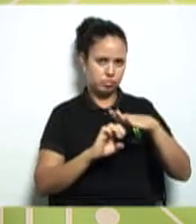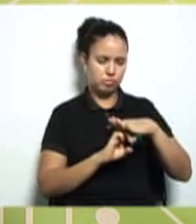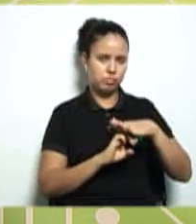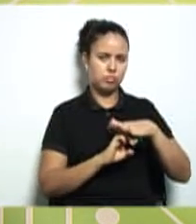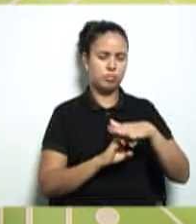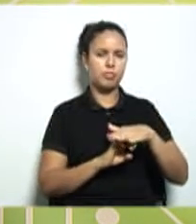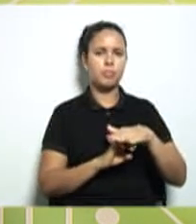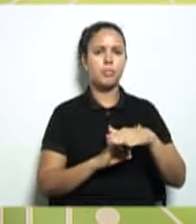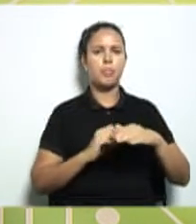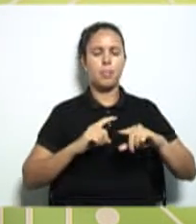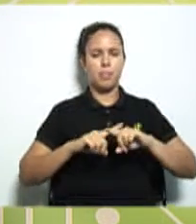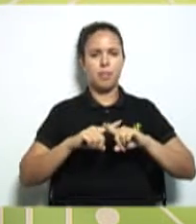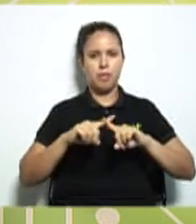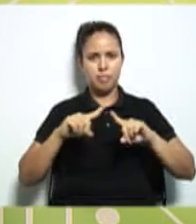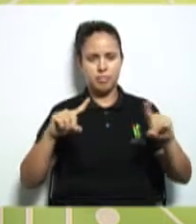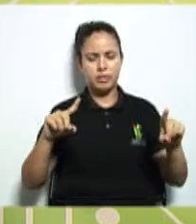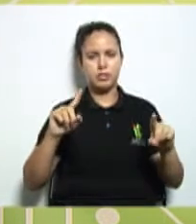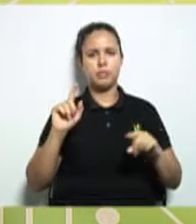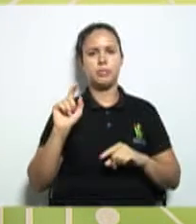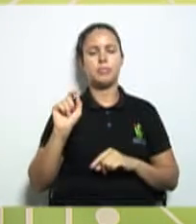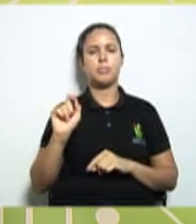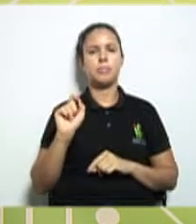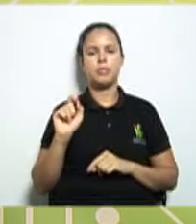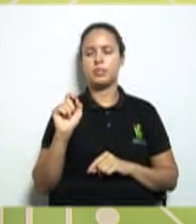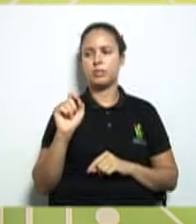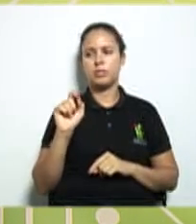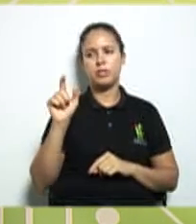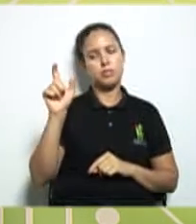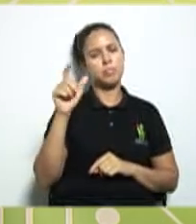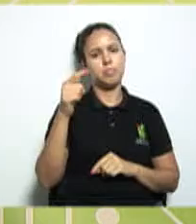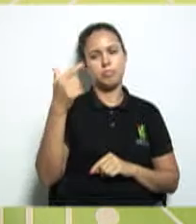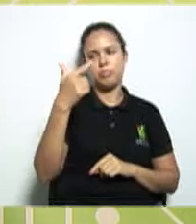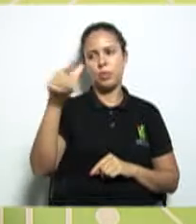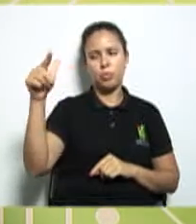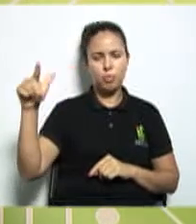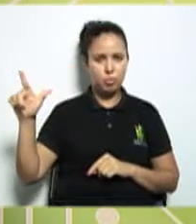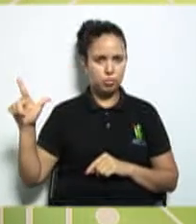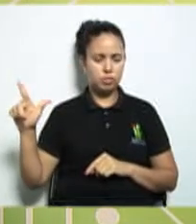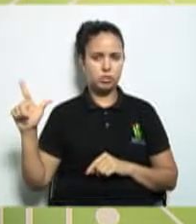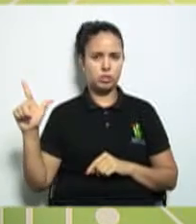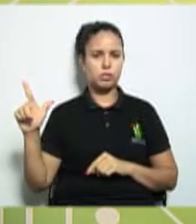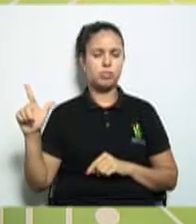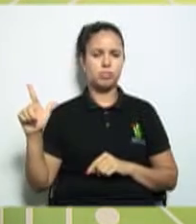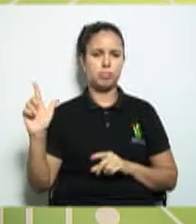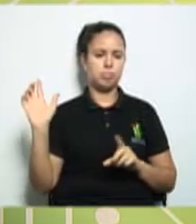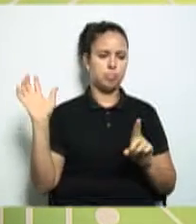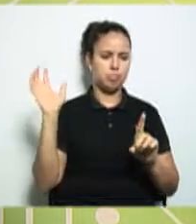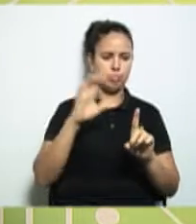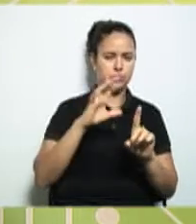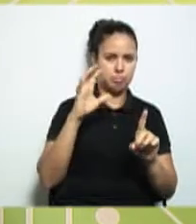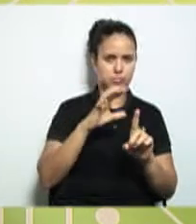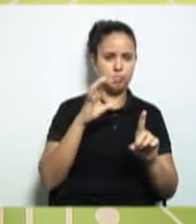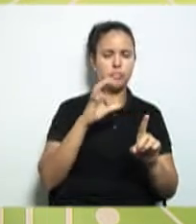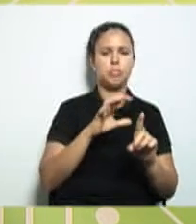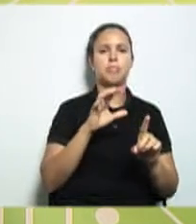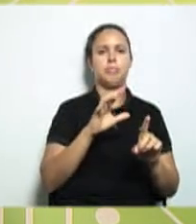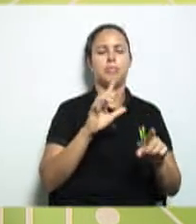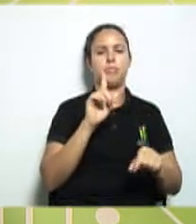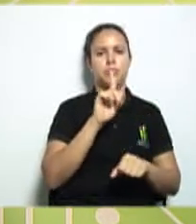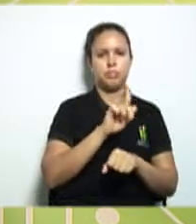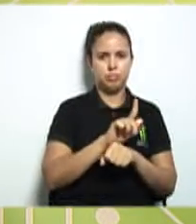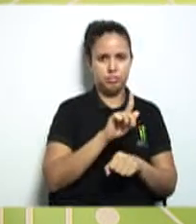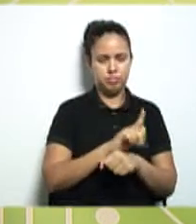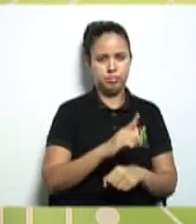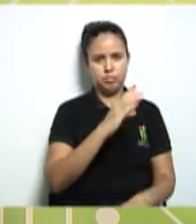entanto, essas outras cooperativas ou outras organizações não irão interferir na gestão da